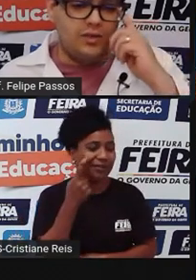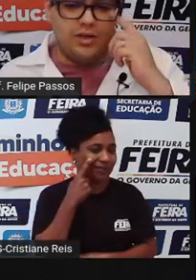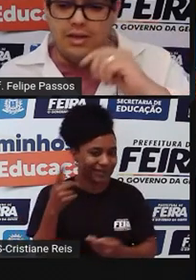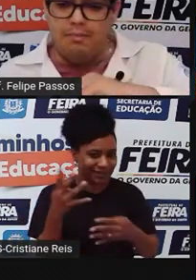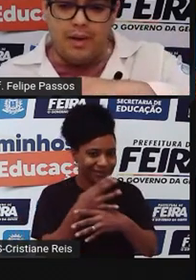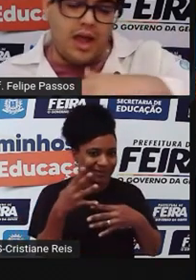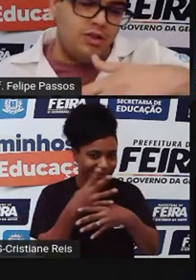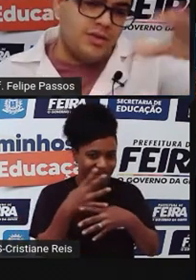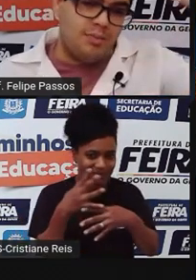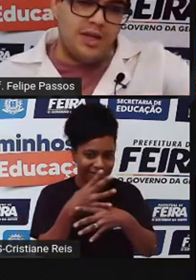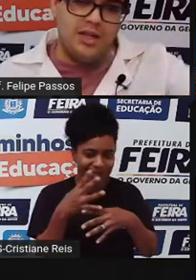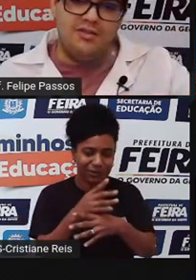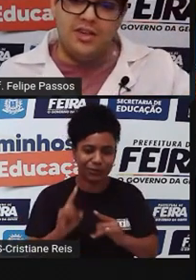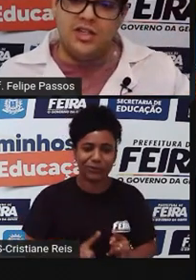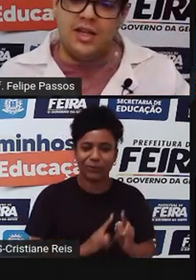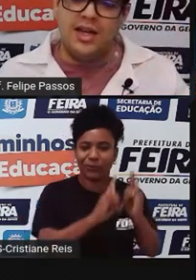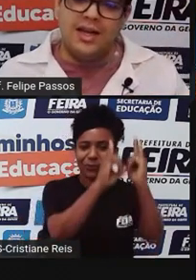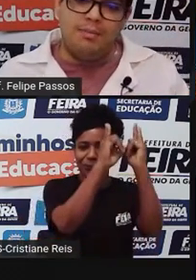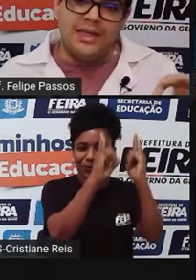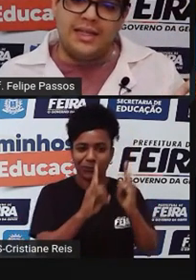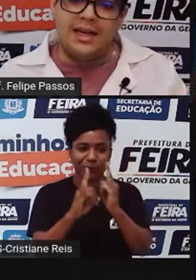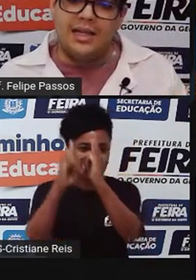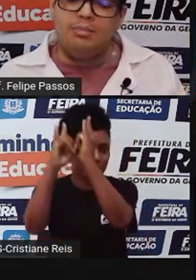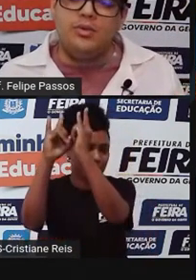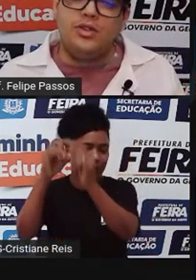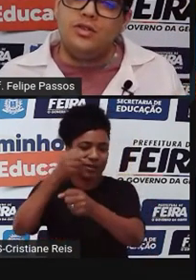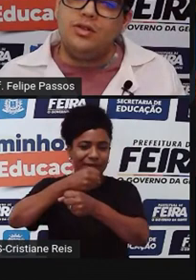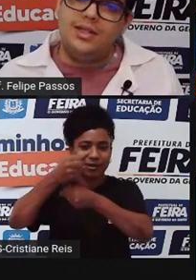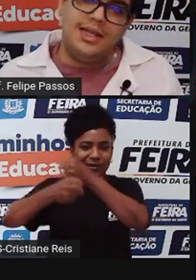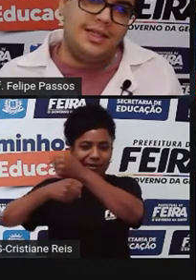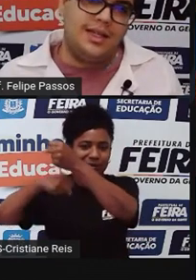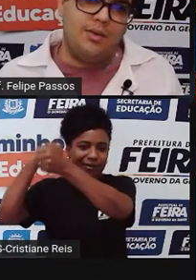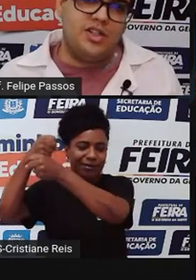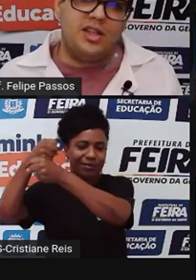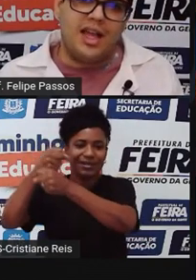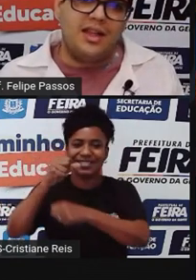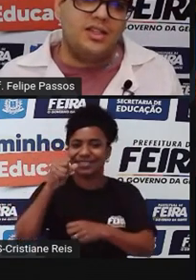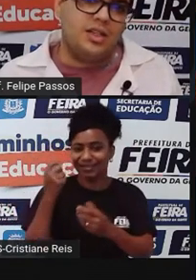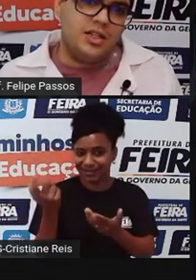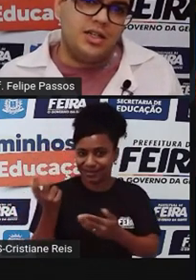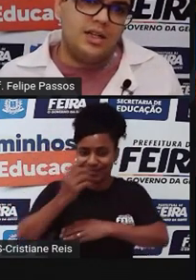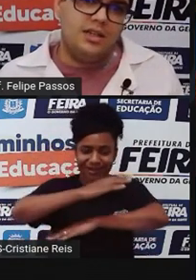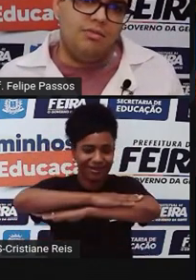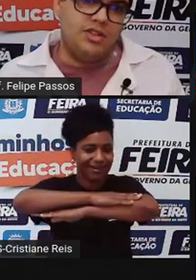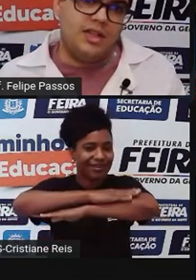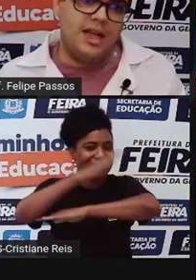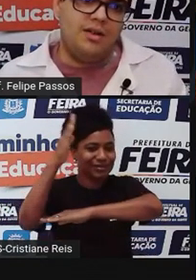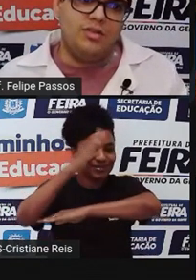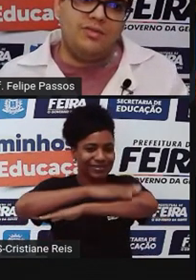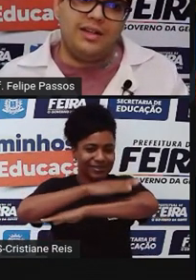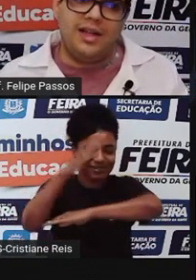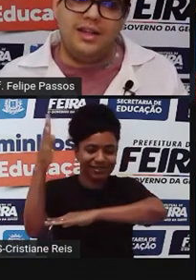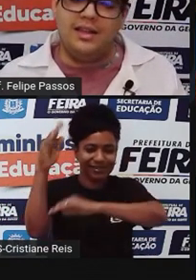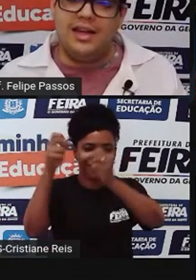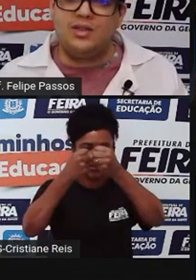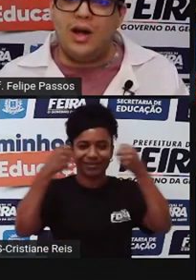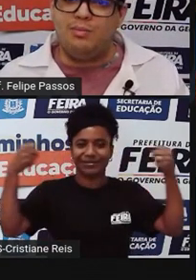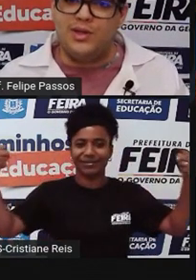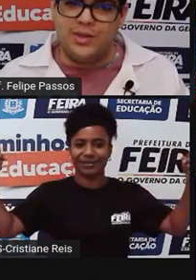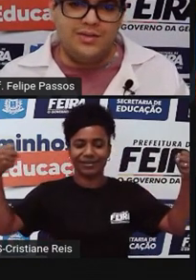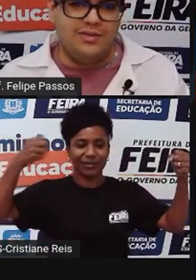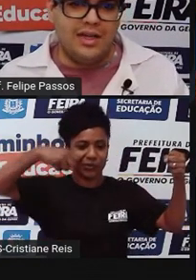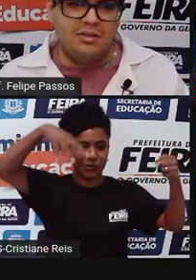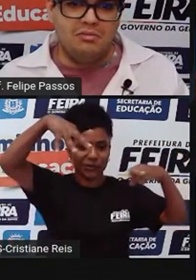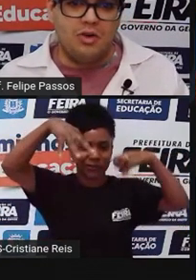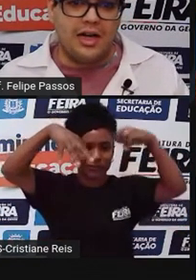grandes cidades onde tem prédios a perder de vista pensa que cada pontinho de luz de esse aqui é uma janela a gente uma janela onde vai ter ali